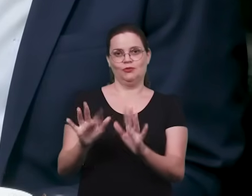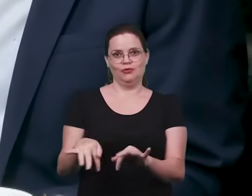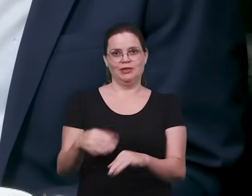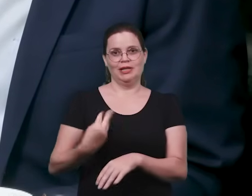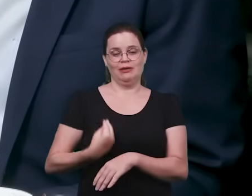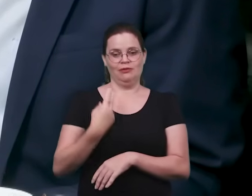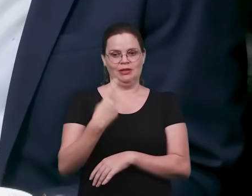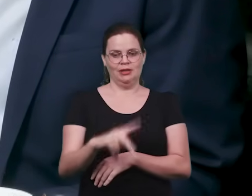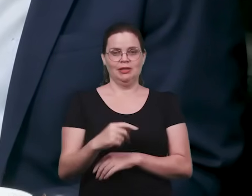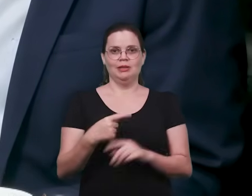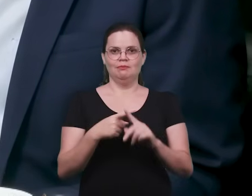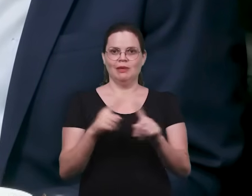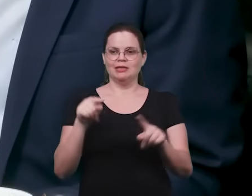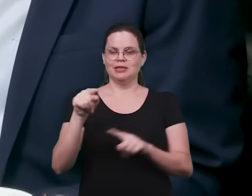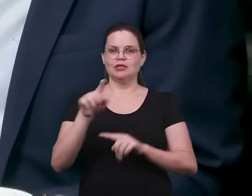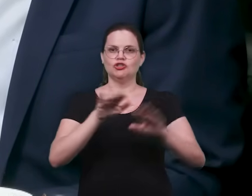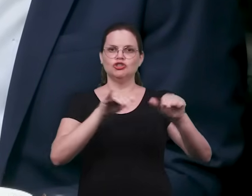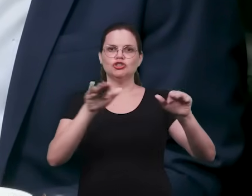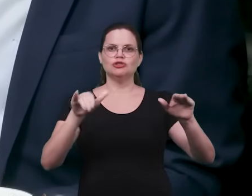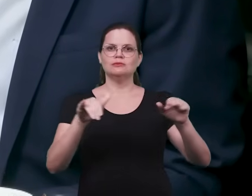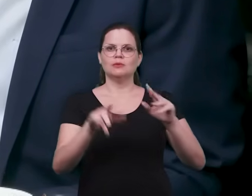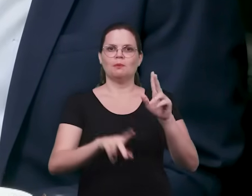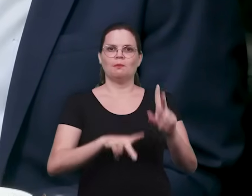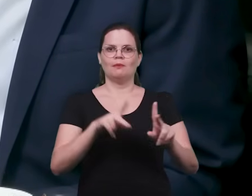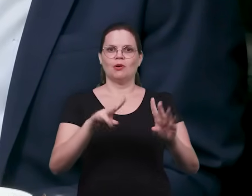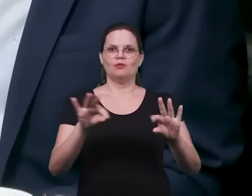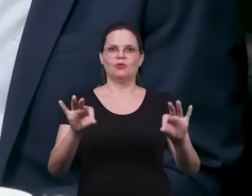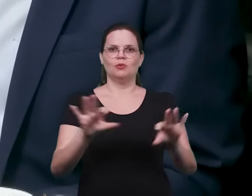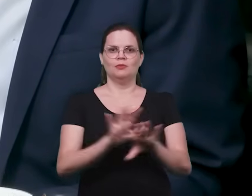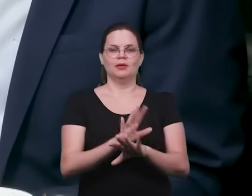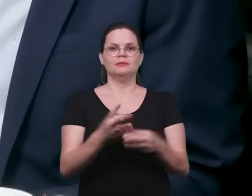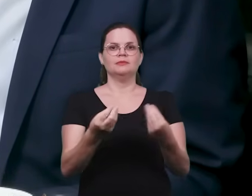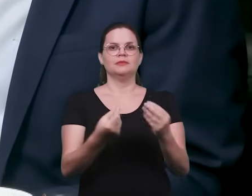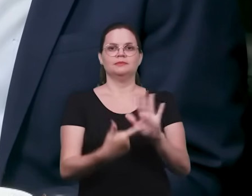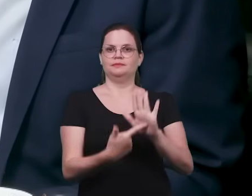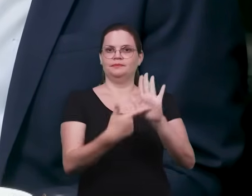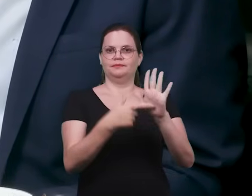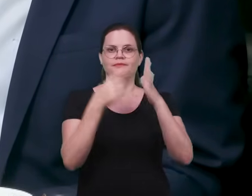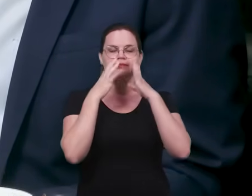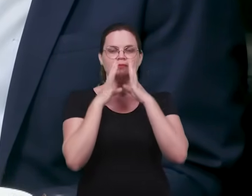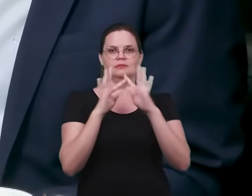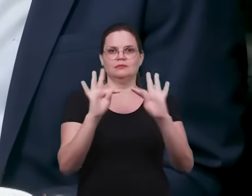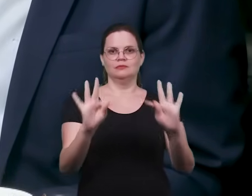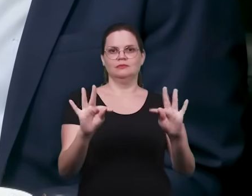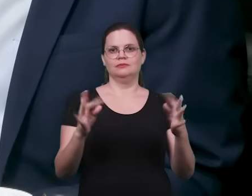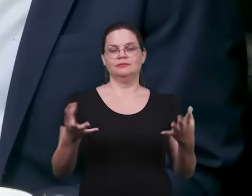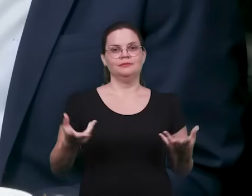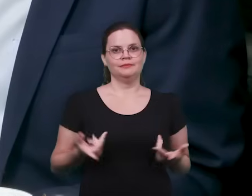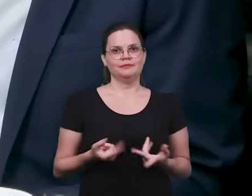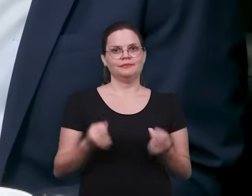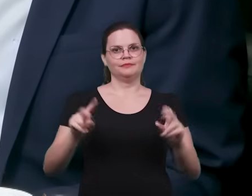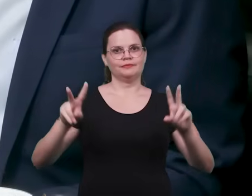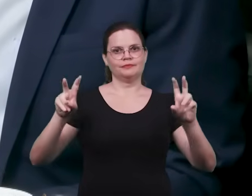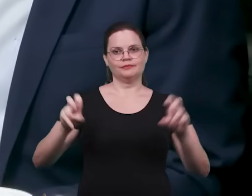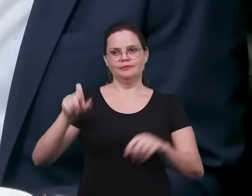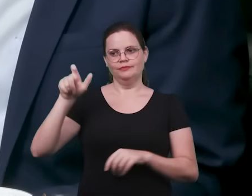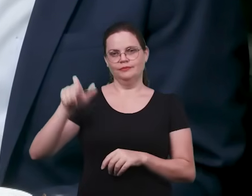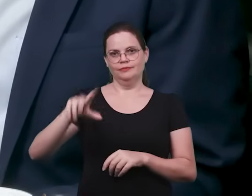ele vai reunir todo o povo para dar um testemunho maravilhoso acerca do